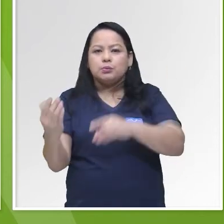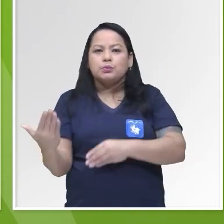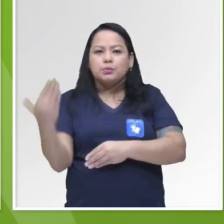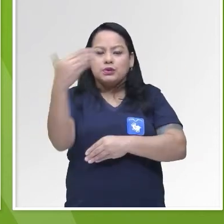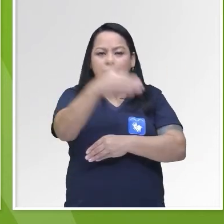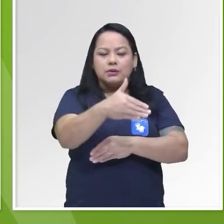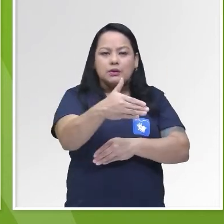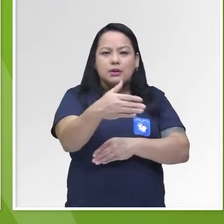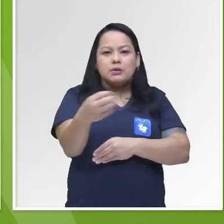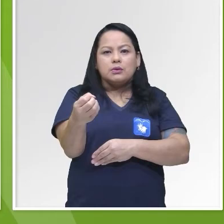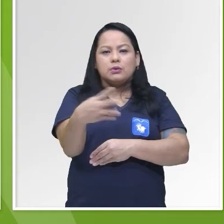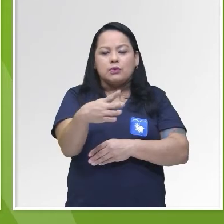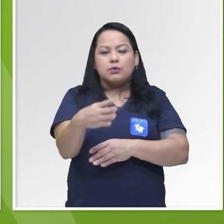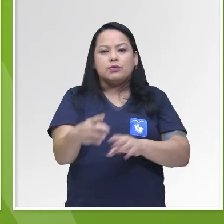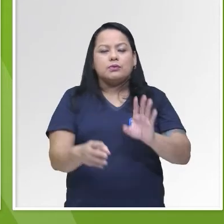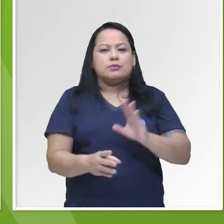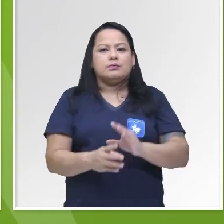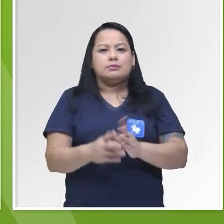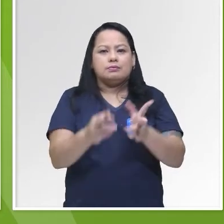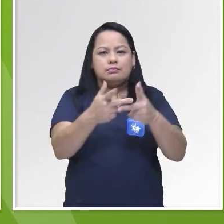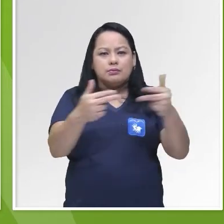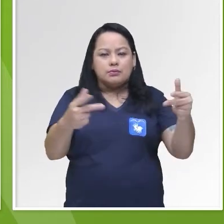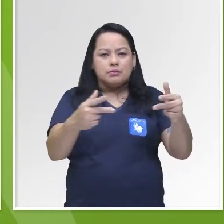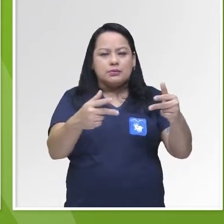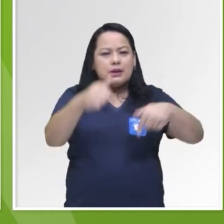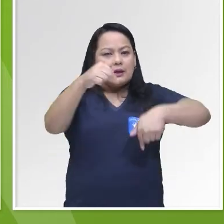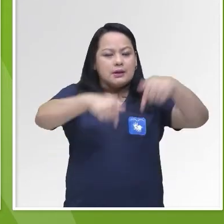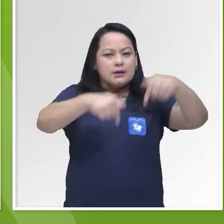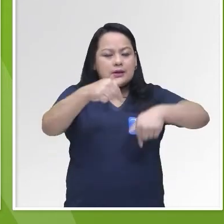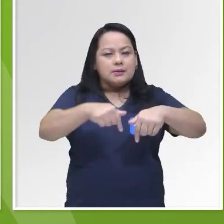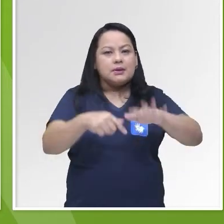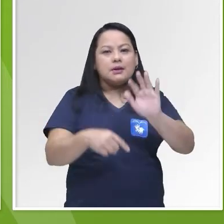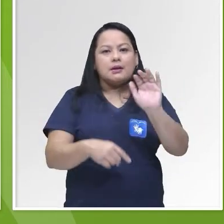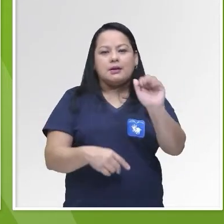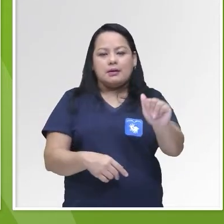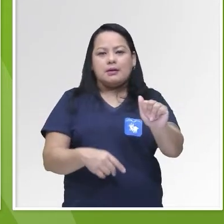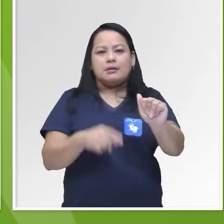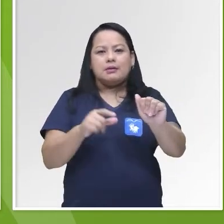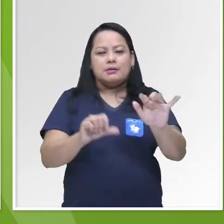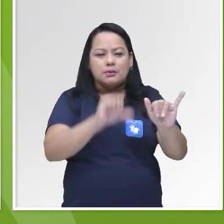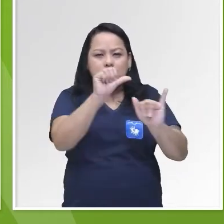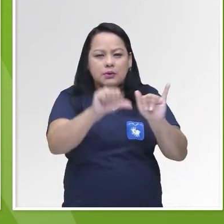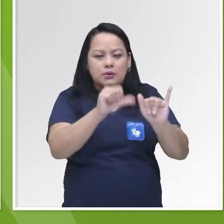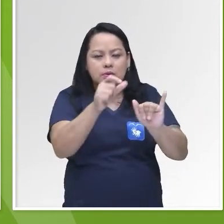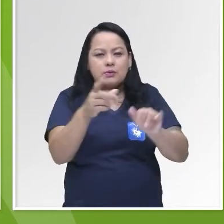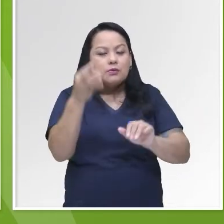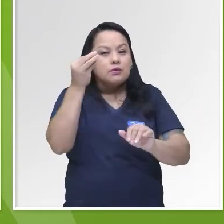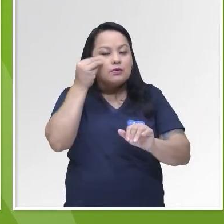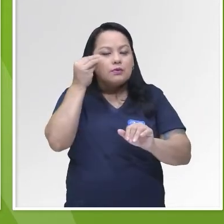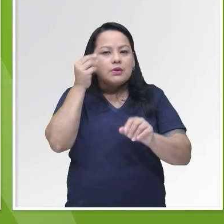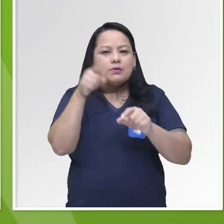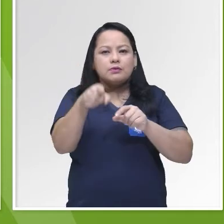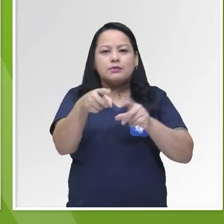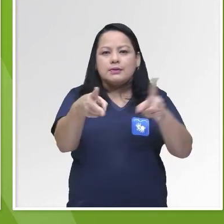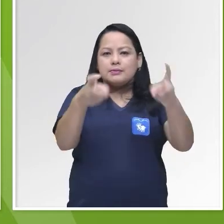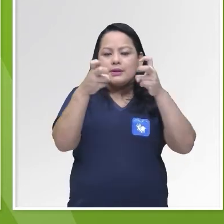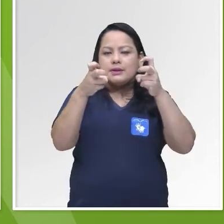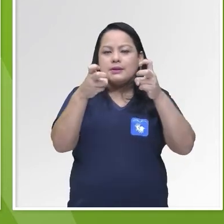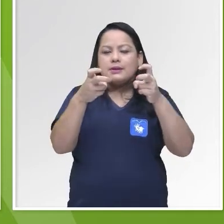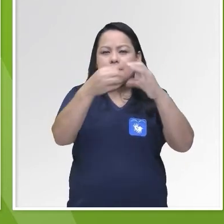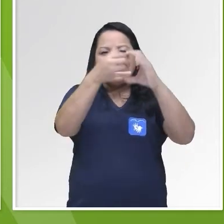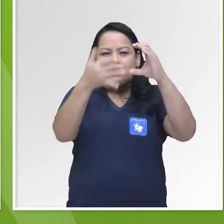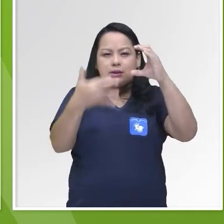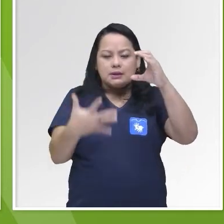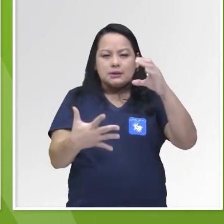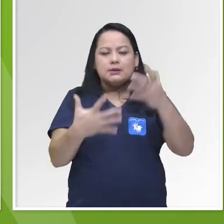do elemento A. Isso é bem claro na reação química. Então, quando você enxerga isso, você observa essa